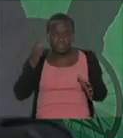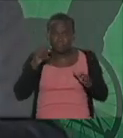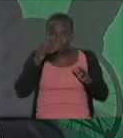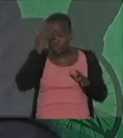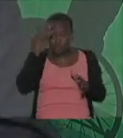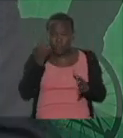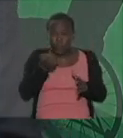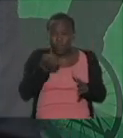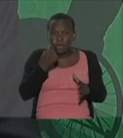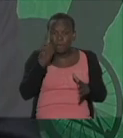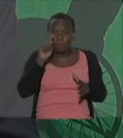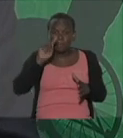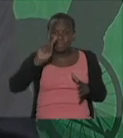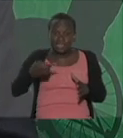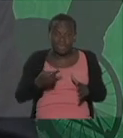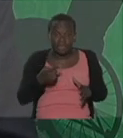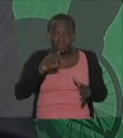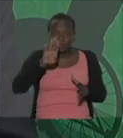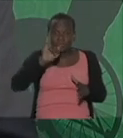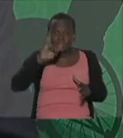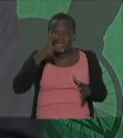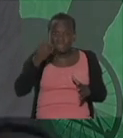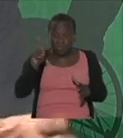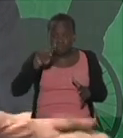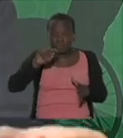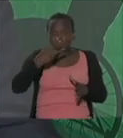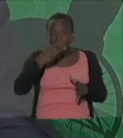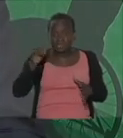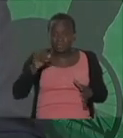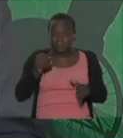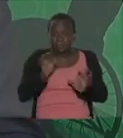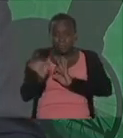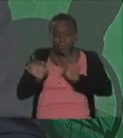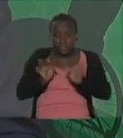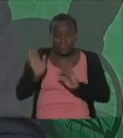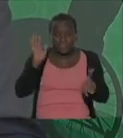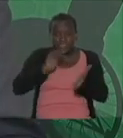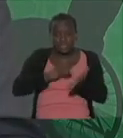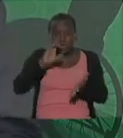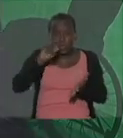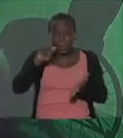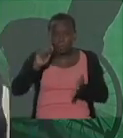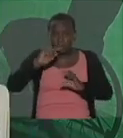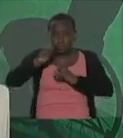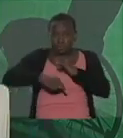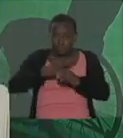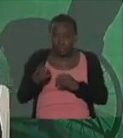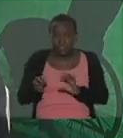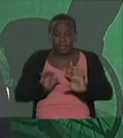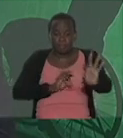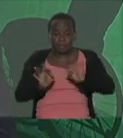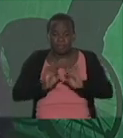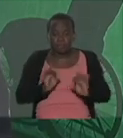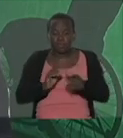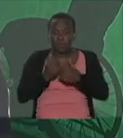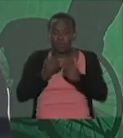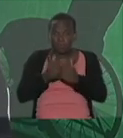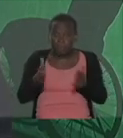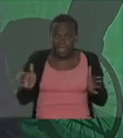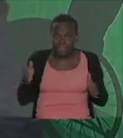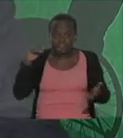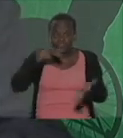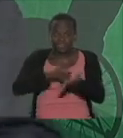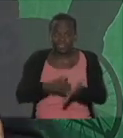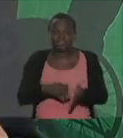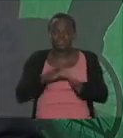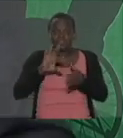recebeu quase um bilhão e meio de reais de investimento preparado para uma final de copa do mundo preparado para uma abertura encerramento de